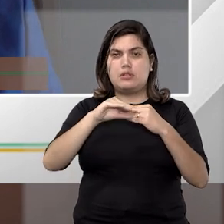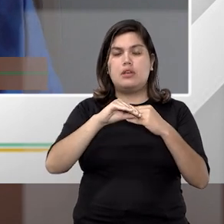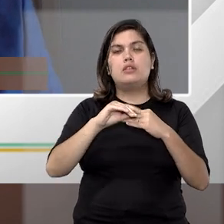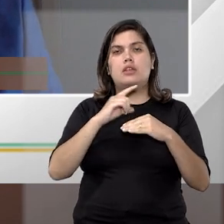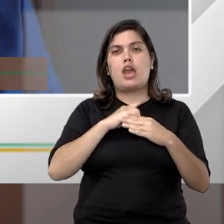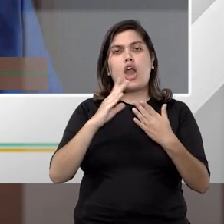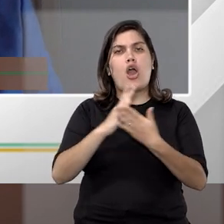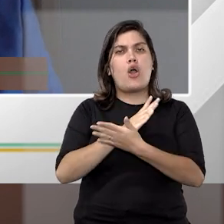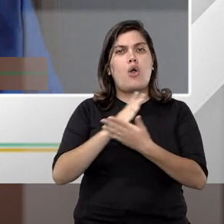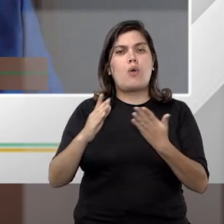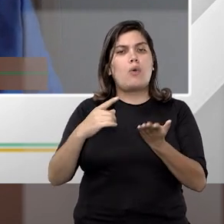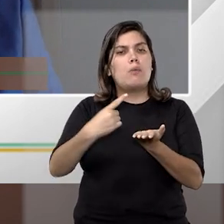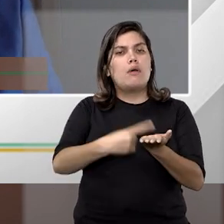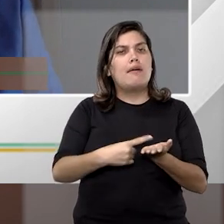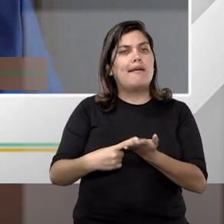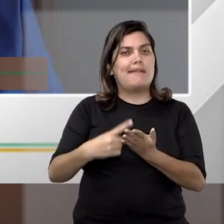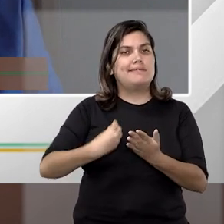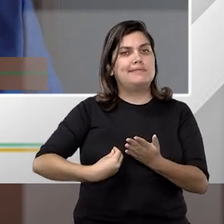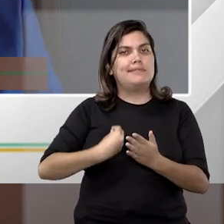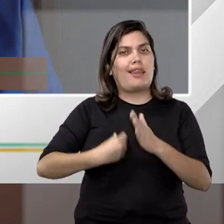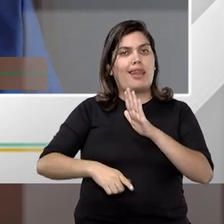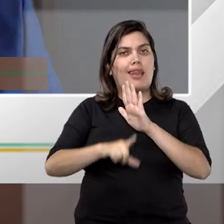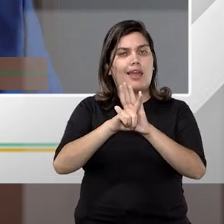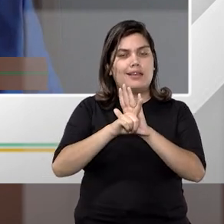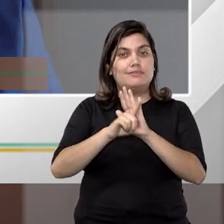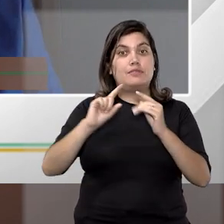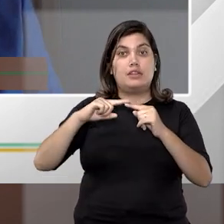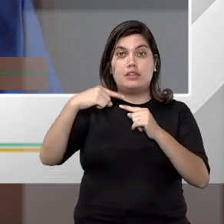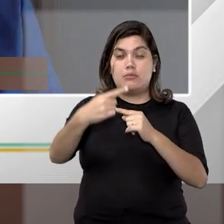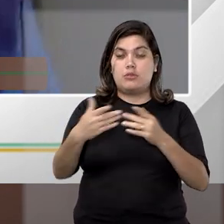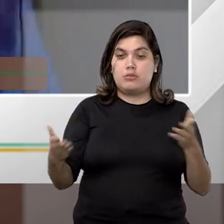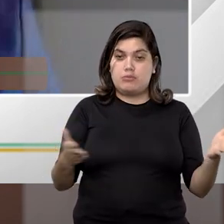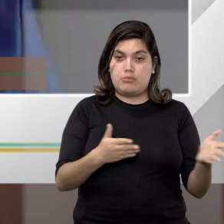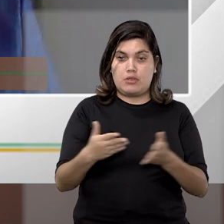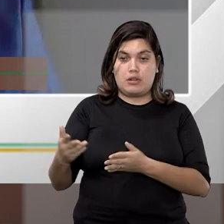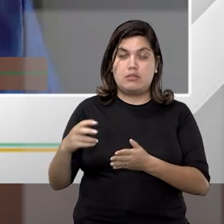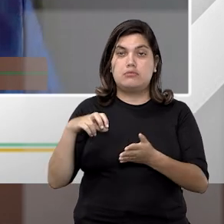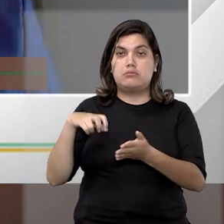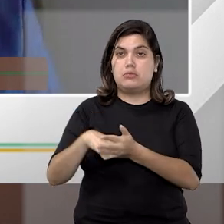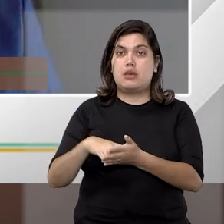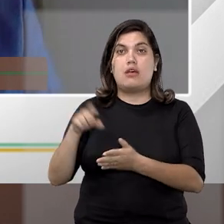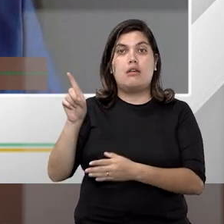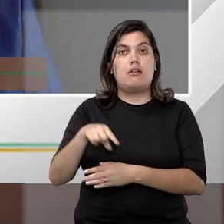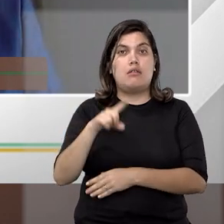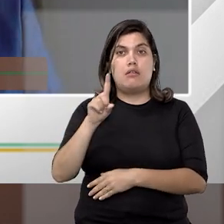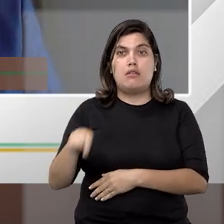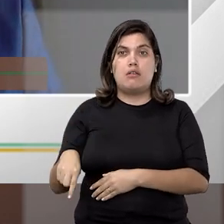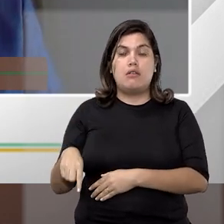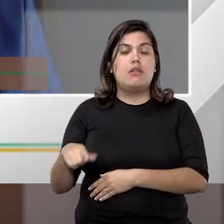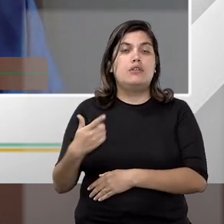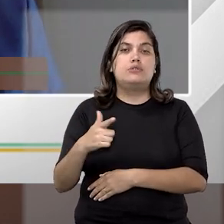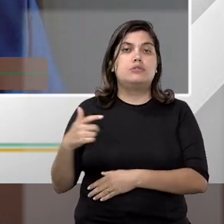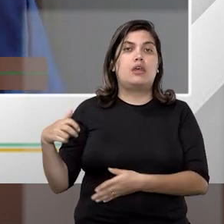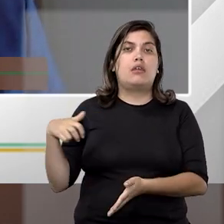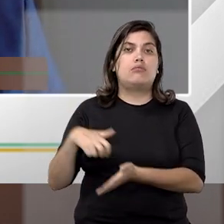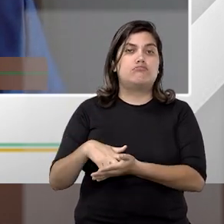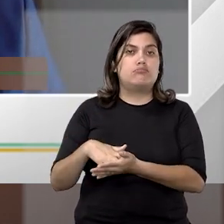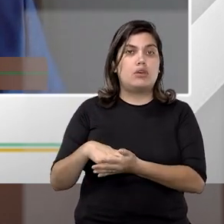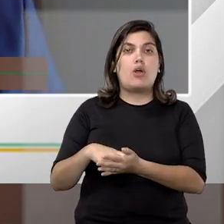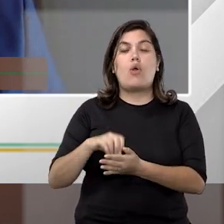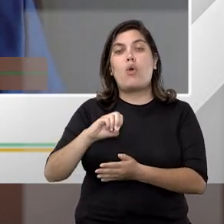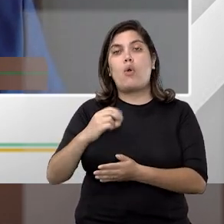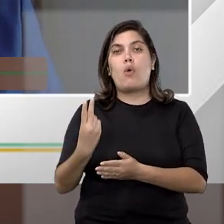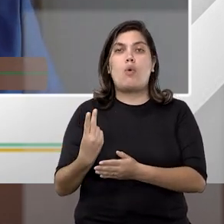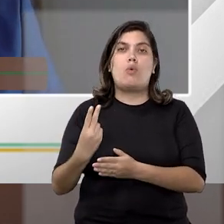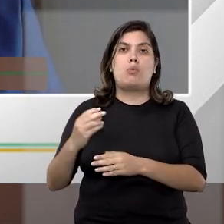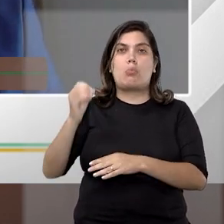mediante o cumprimento de algumas condições previstas em lei e no final desse período a punibilidade também é extinta não havendo